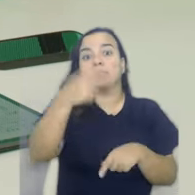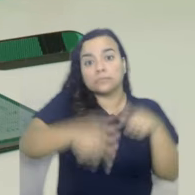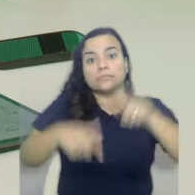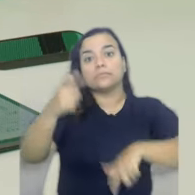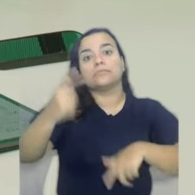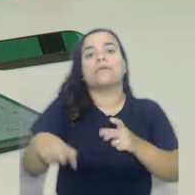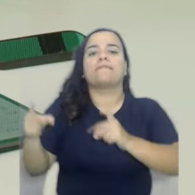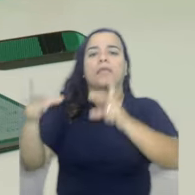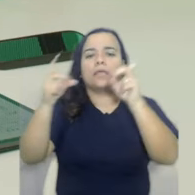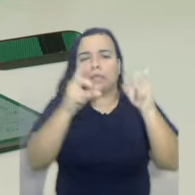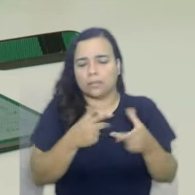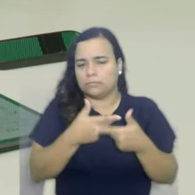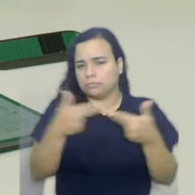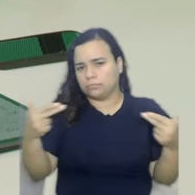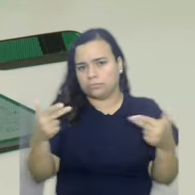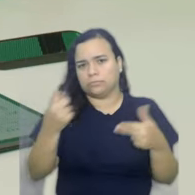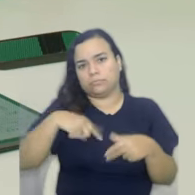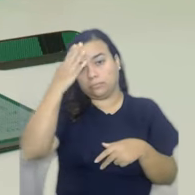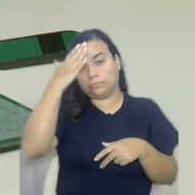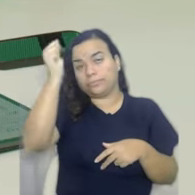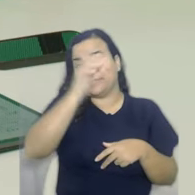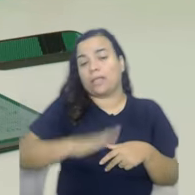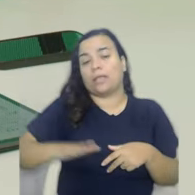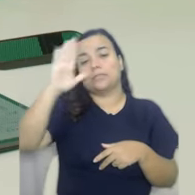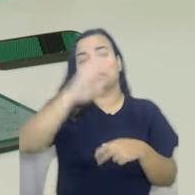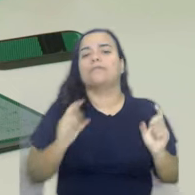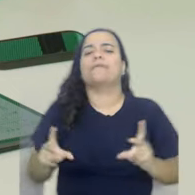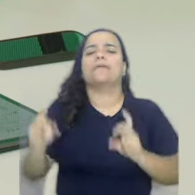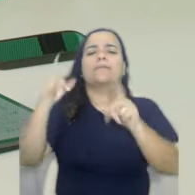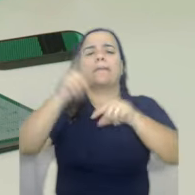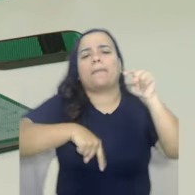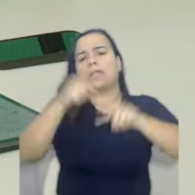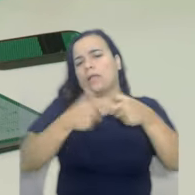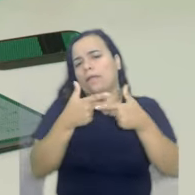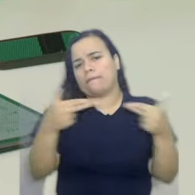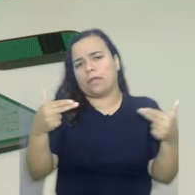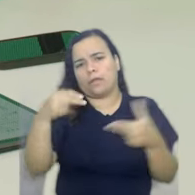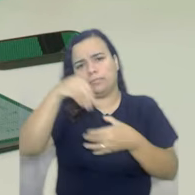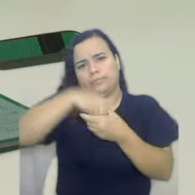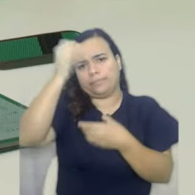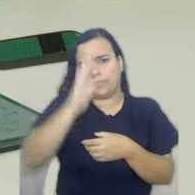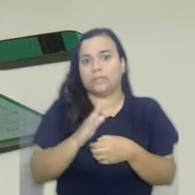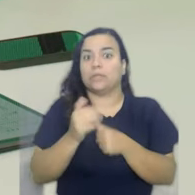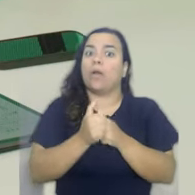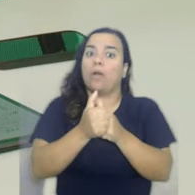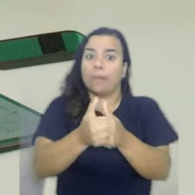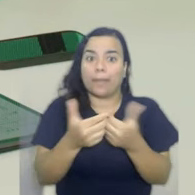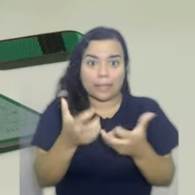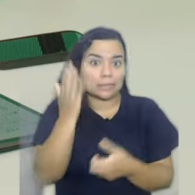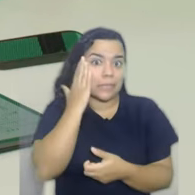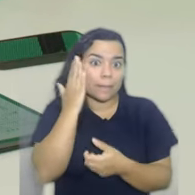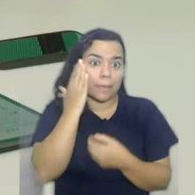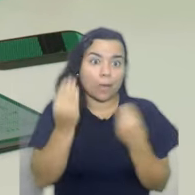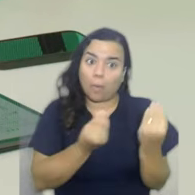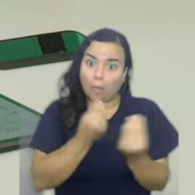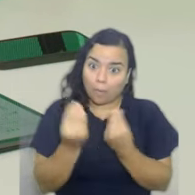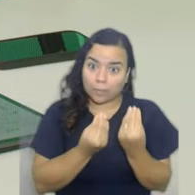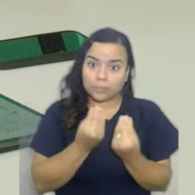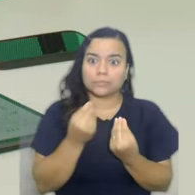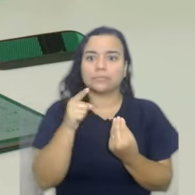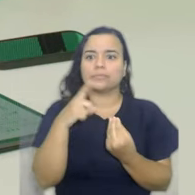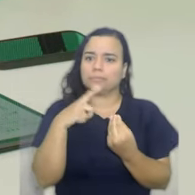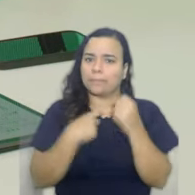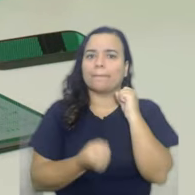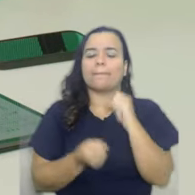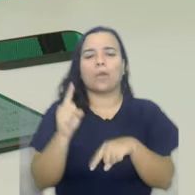tem que lembrar que tem revenda no Brasil inteiro vendendo insumos e ela quer acompanhar isso então aqui a gente tem um